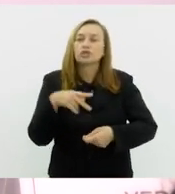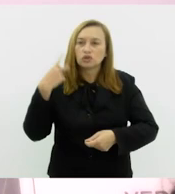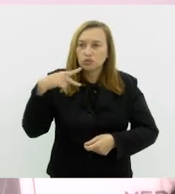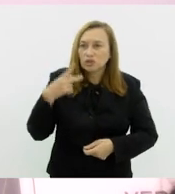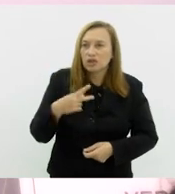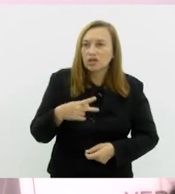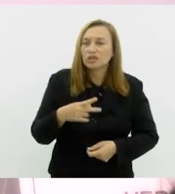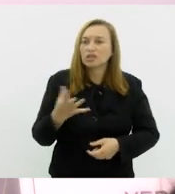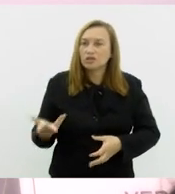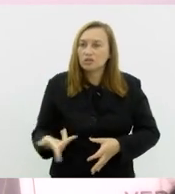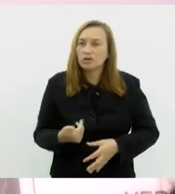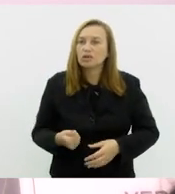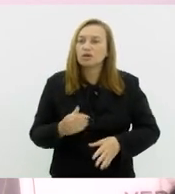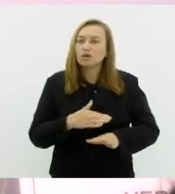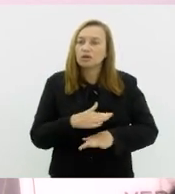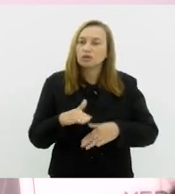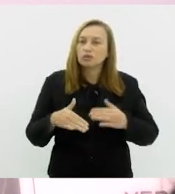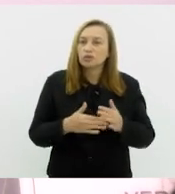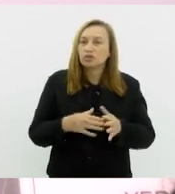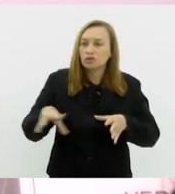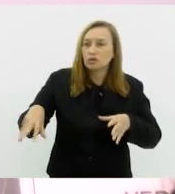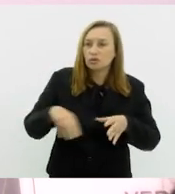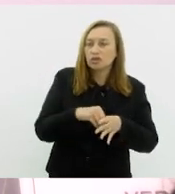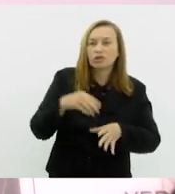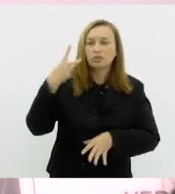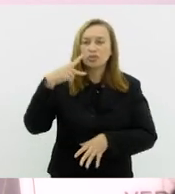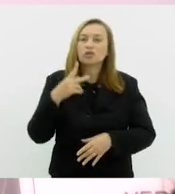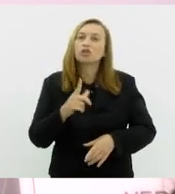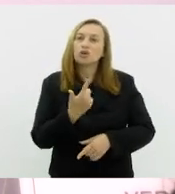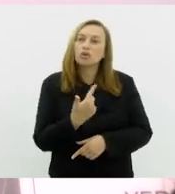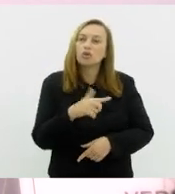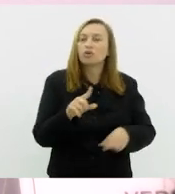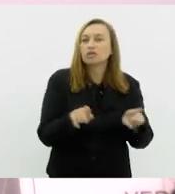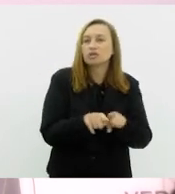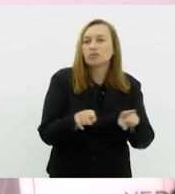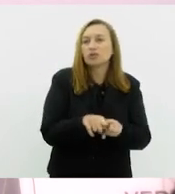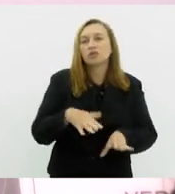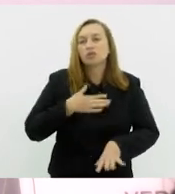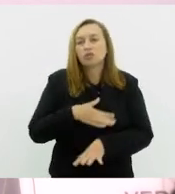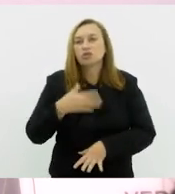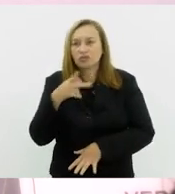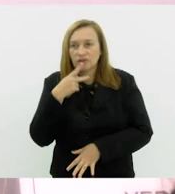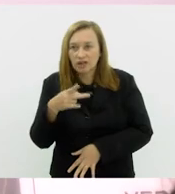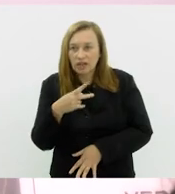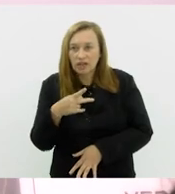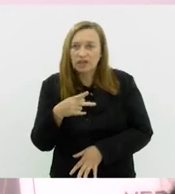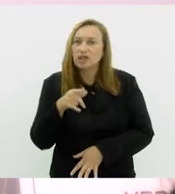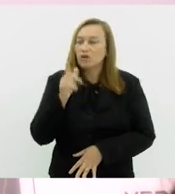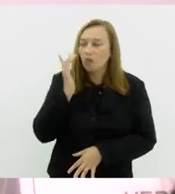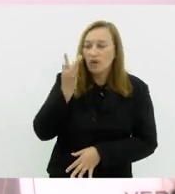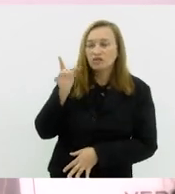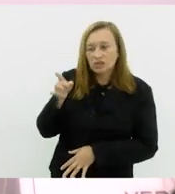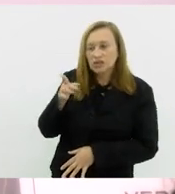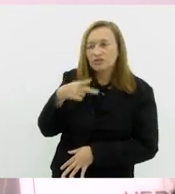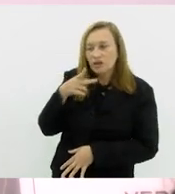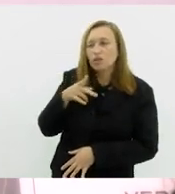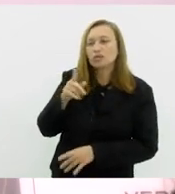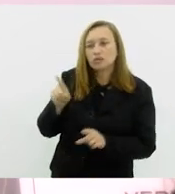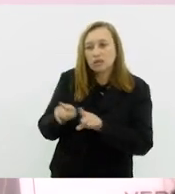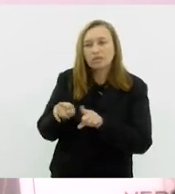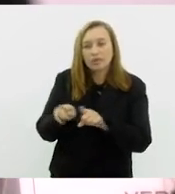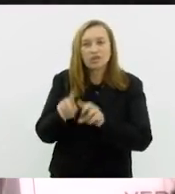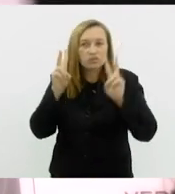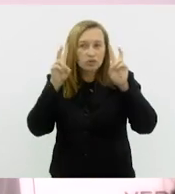aquelas que já estão exercendo as políticas. E outra coisa também que eu sempre gosto de trazer quando estou falando, e aí acho que você também falou um pouco sobre isso